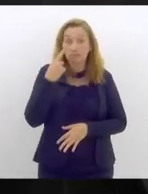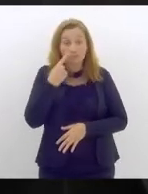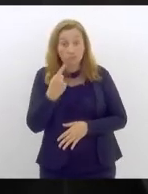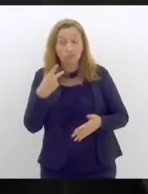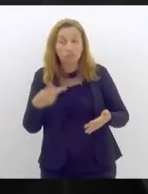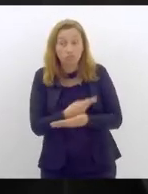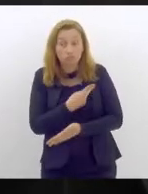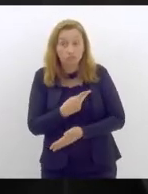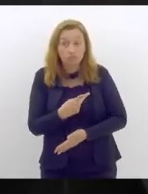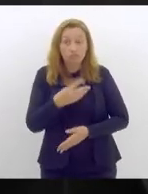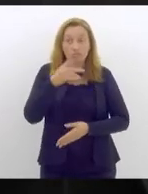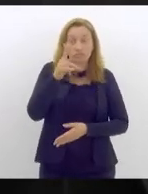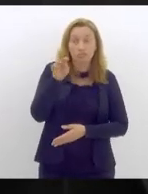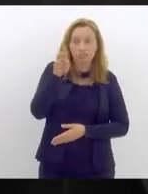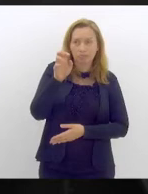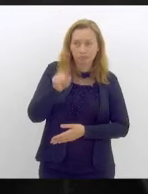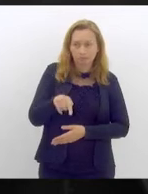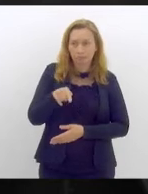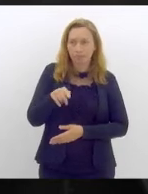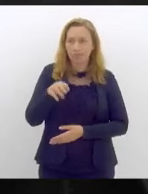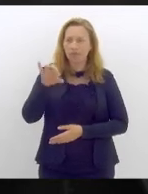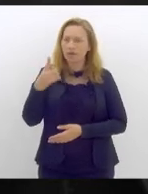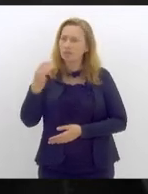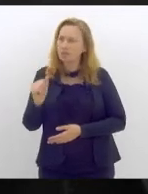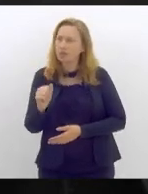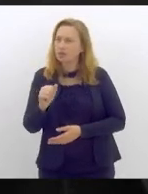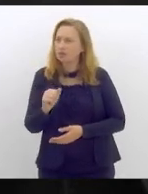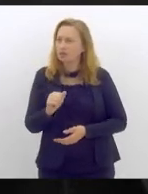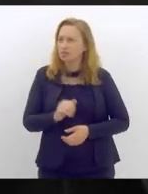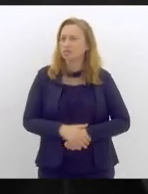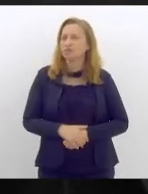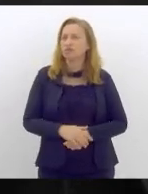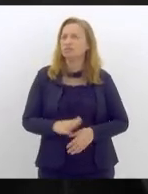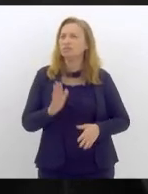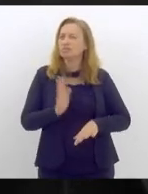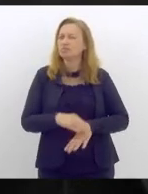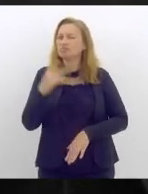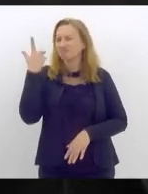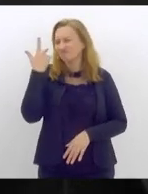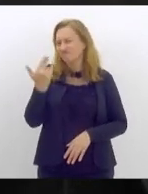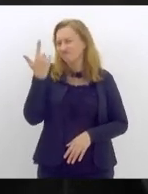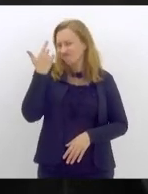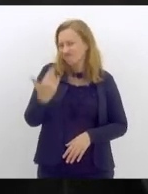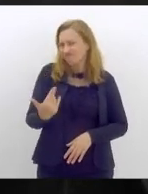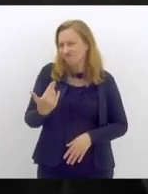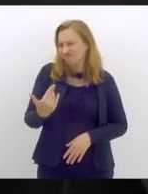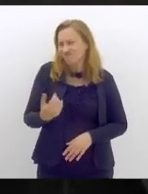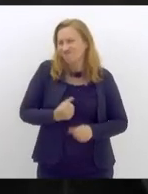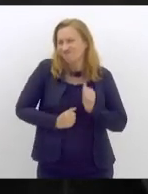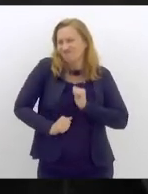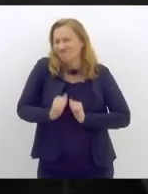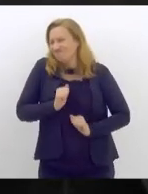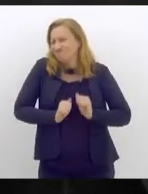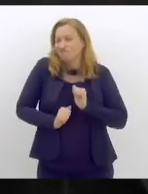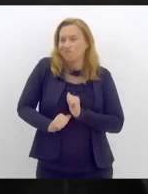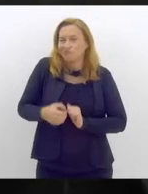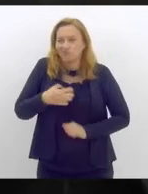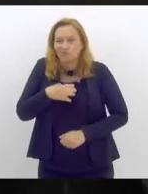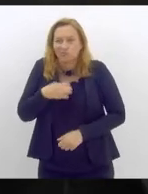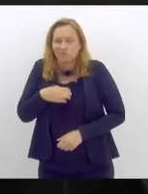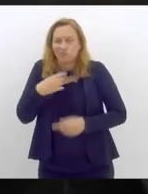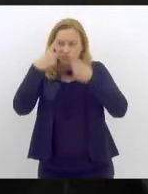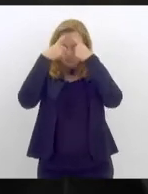acontecer na fase pré-campanha mas é mais comum que essa senha de ódio de violência